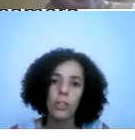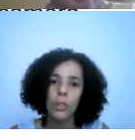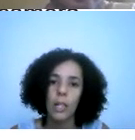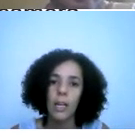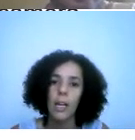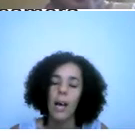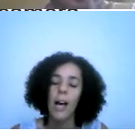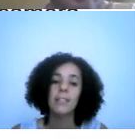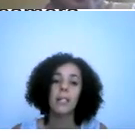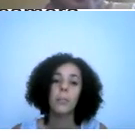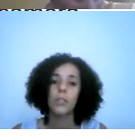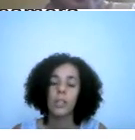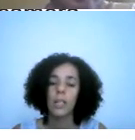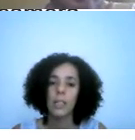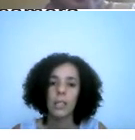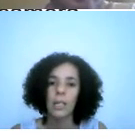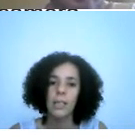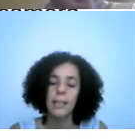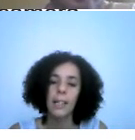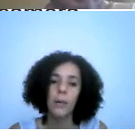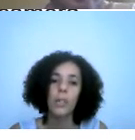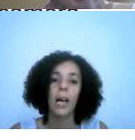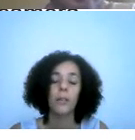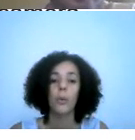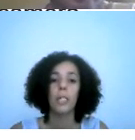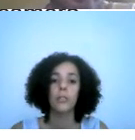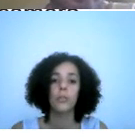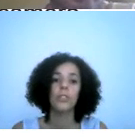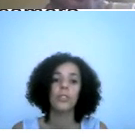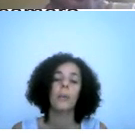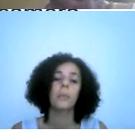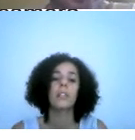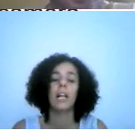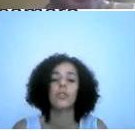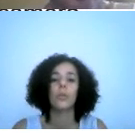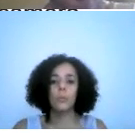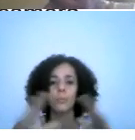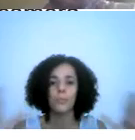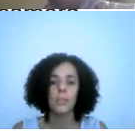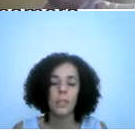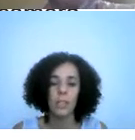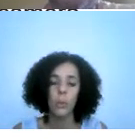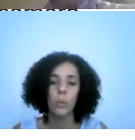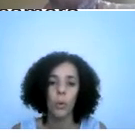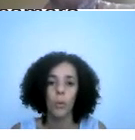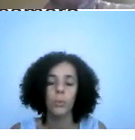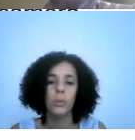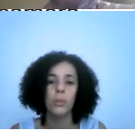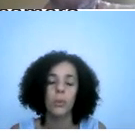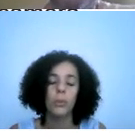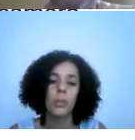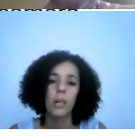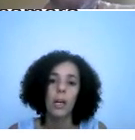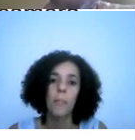de origem, né. A exemplo, a gente tem, né, os ratos domésticos, que a gente sabe que se alastrou em todo o globo,